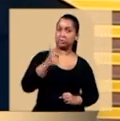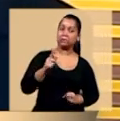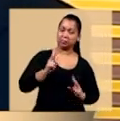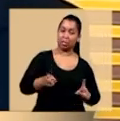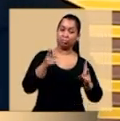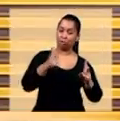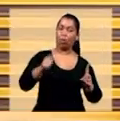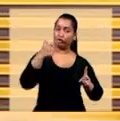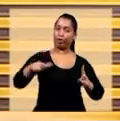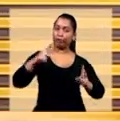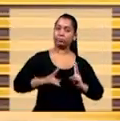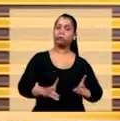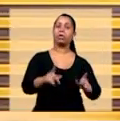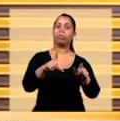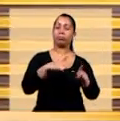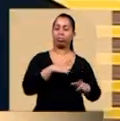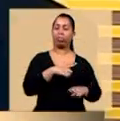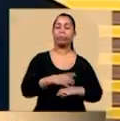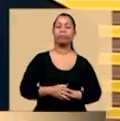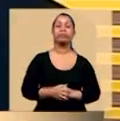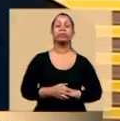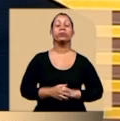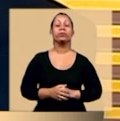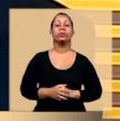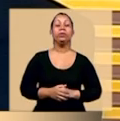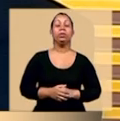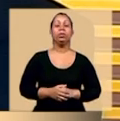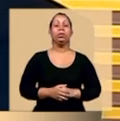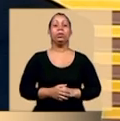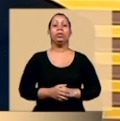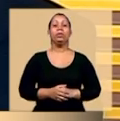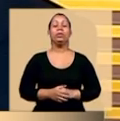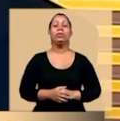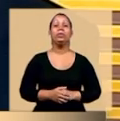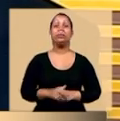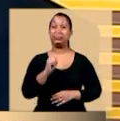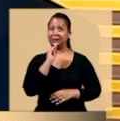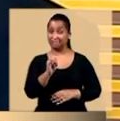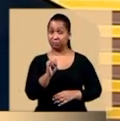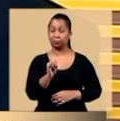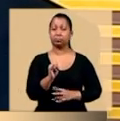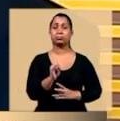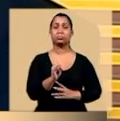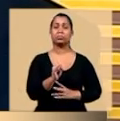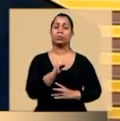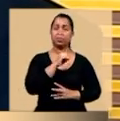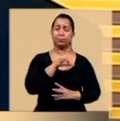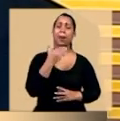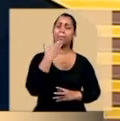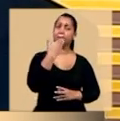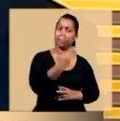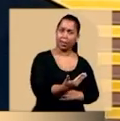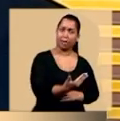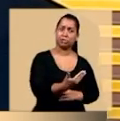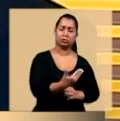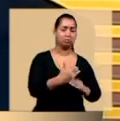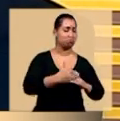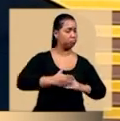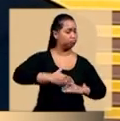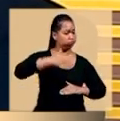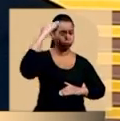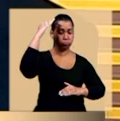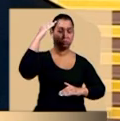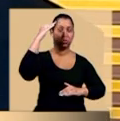reincidência. Então, o dispositivo 223A e seguintes da CLT. Se ele entra pedindo o